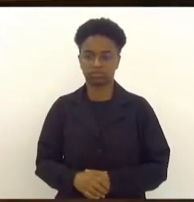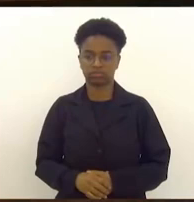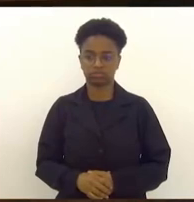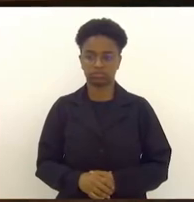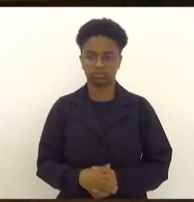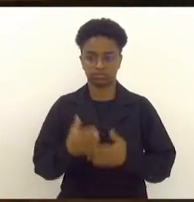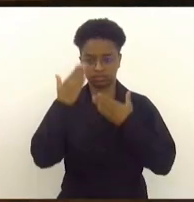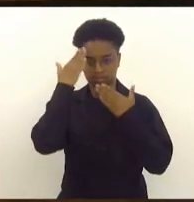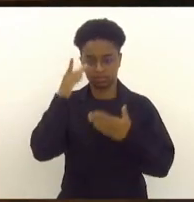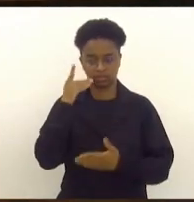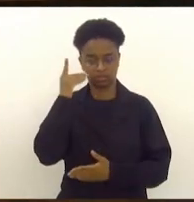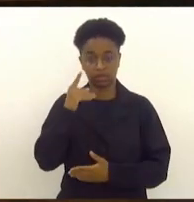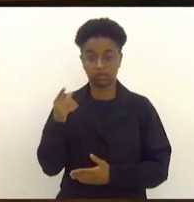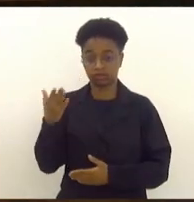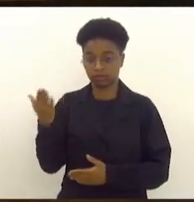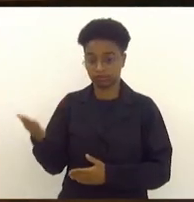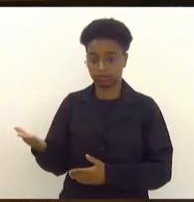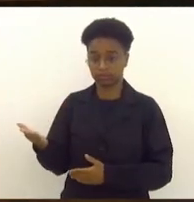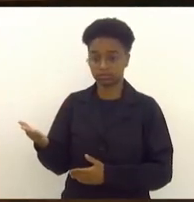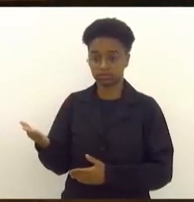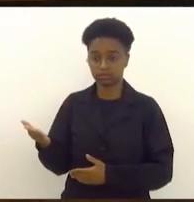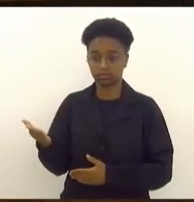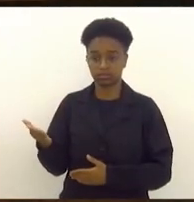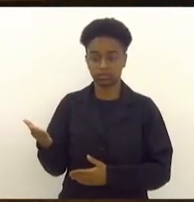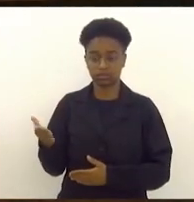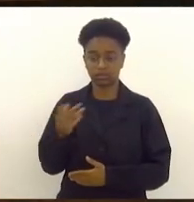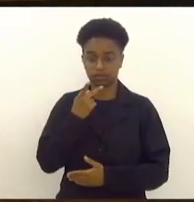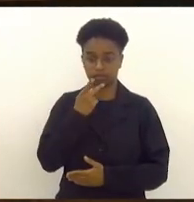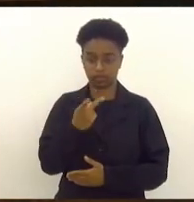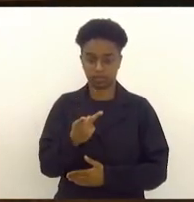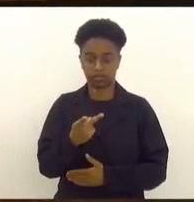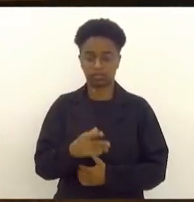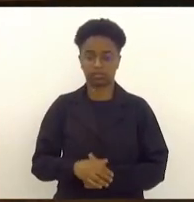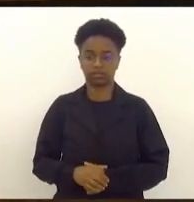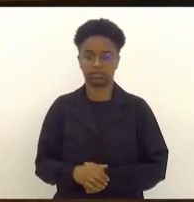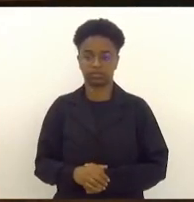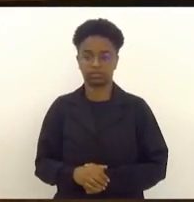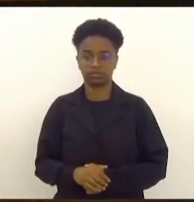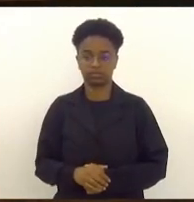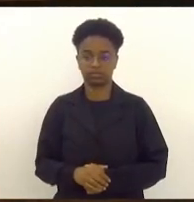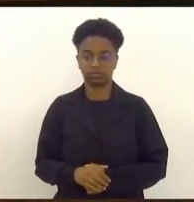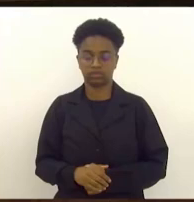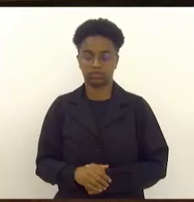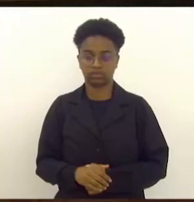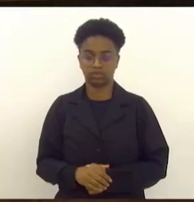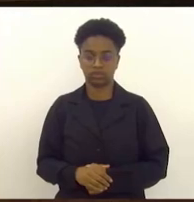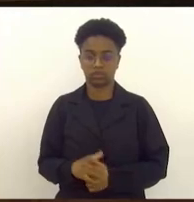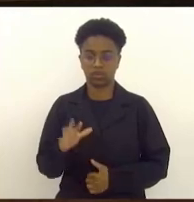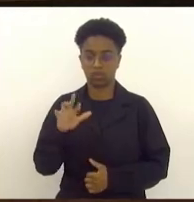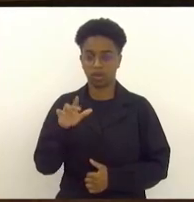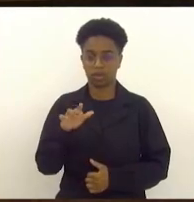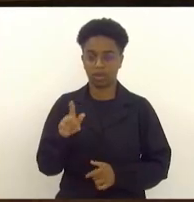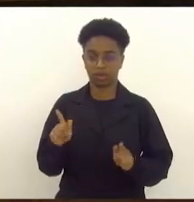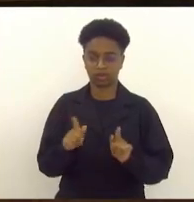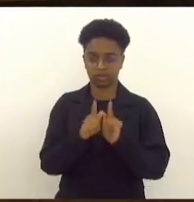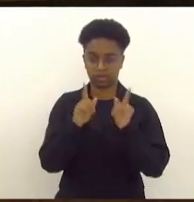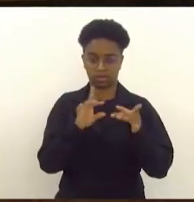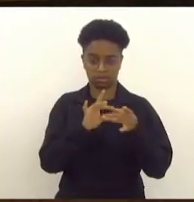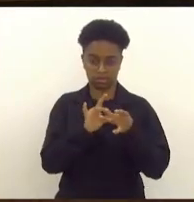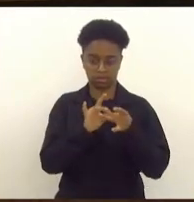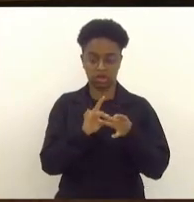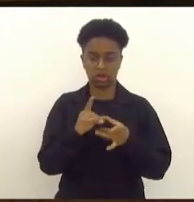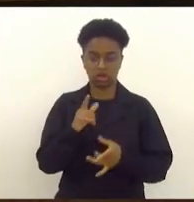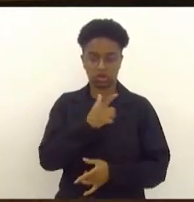Rodrigo você vossa excelência citou aqui né dos irmãos siameses que a Lula e Eduardo Paes